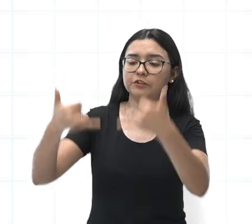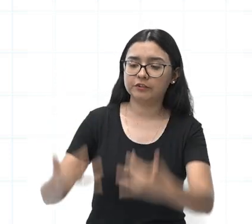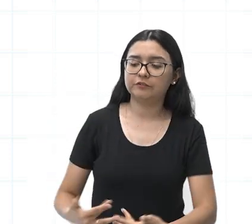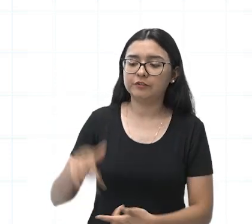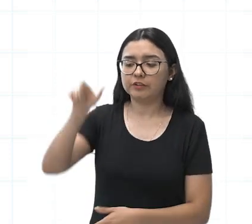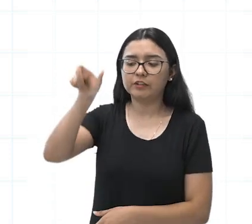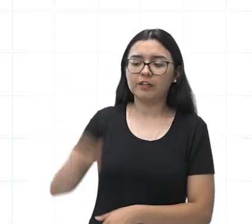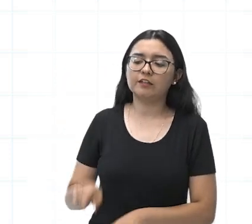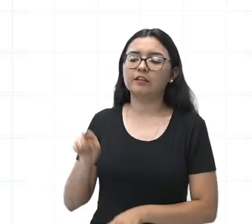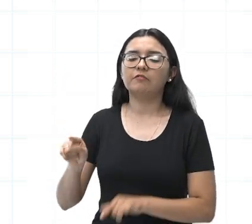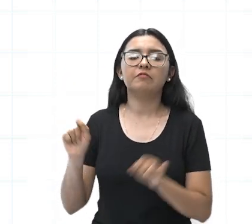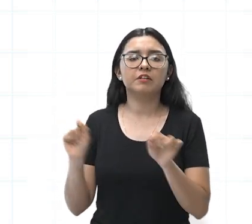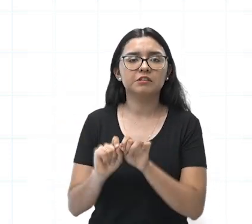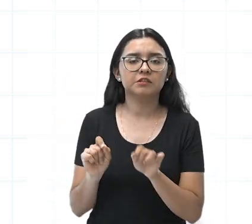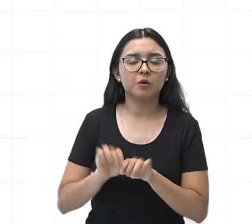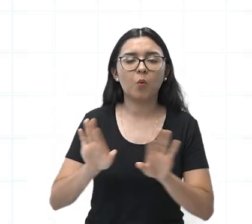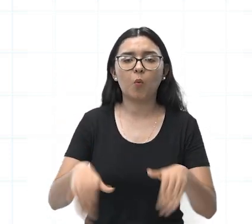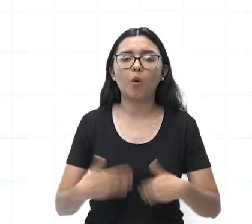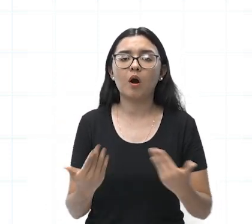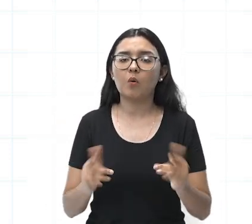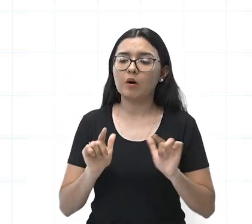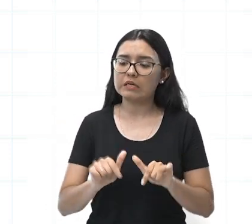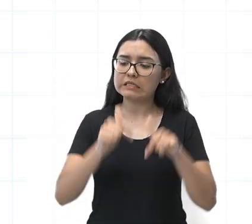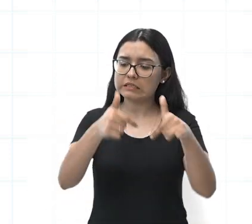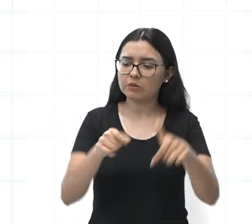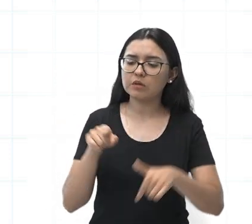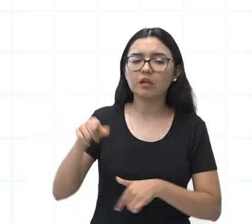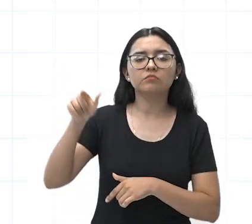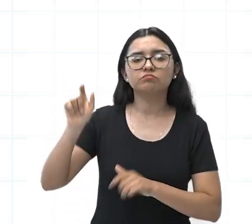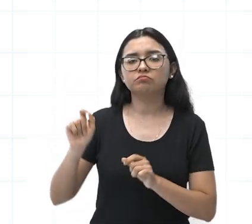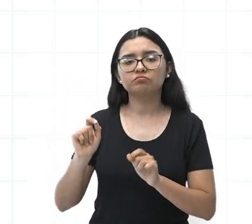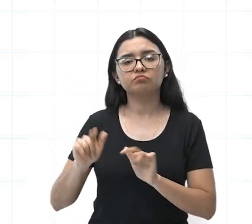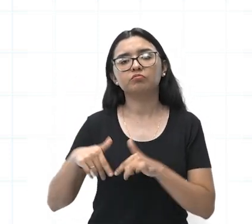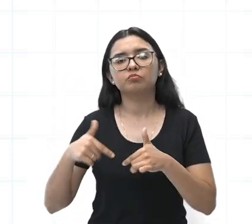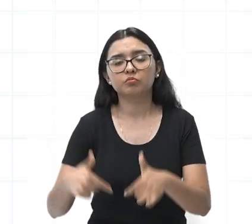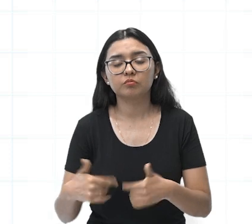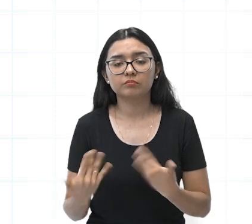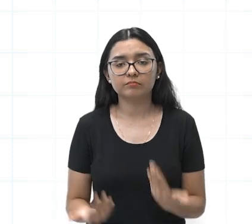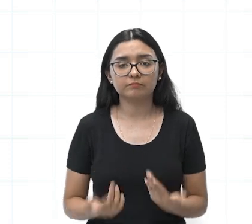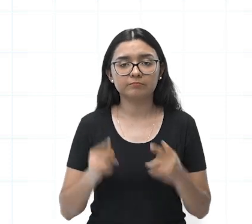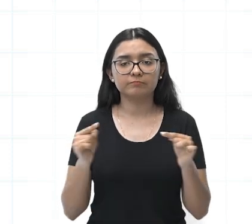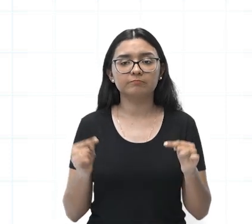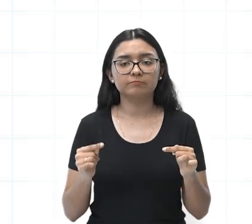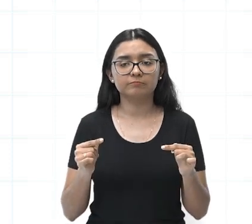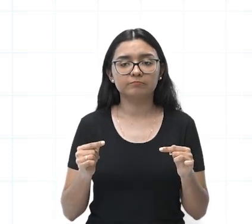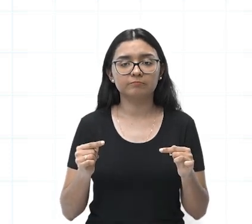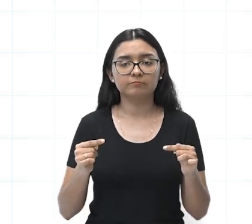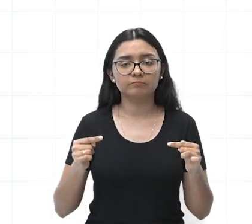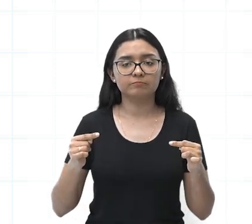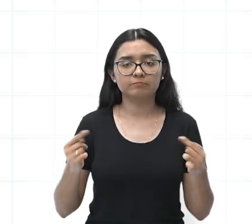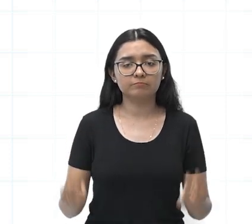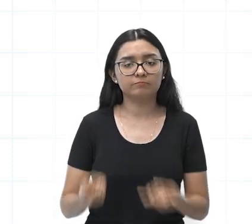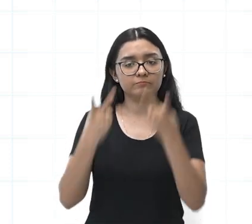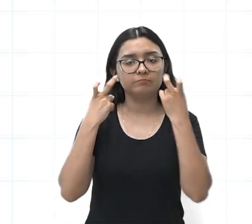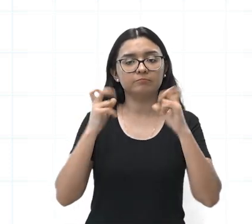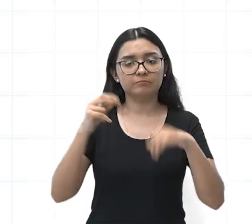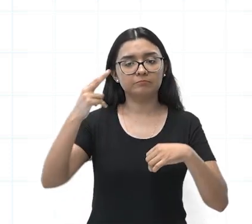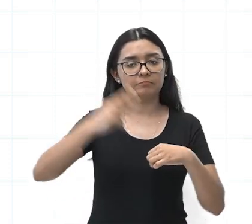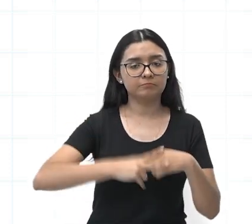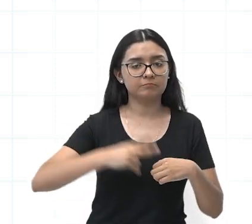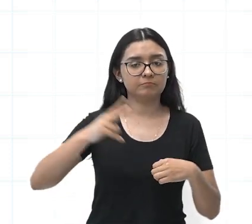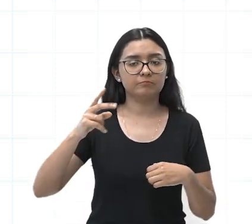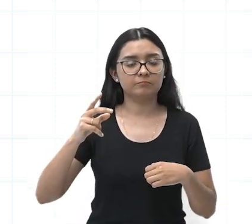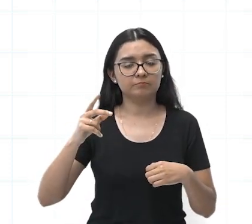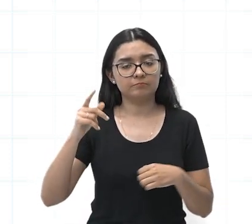Por isso que ele é um verbo de ação. Qual é a ação que o sujeito está fazendo? Isso é proporcionado, né, evidenciado pelos verbos